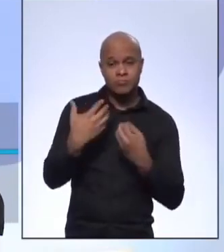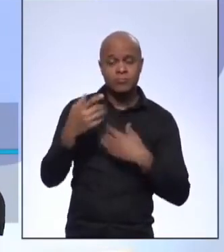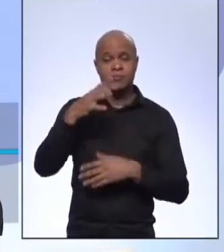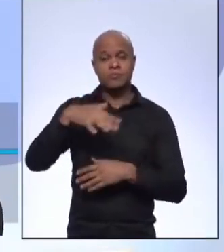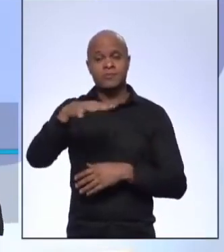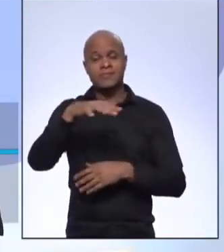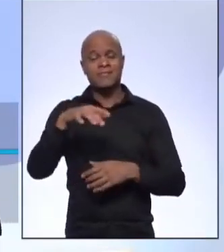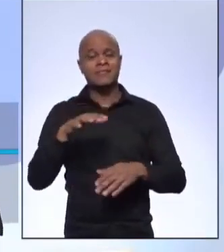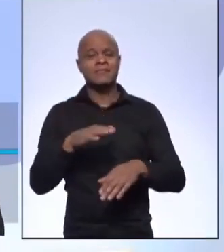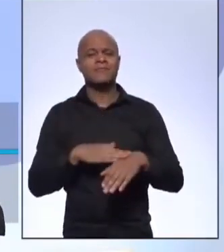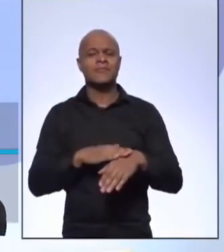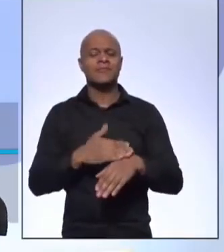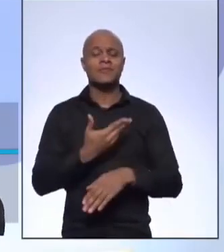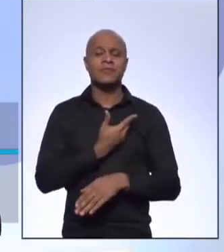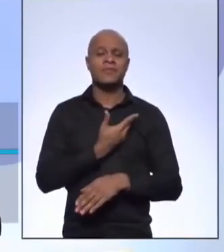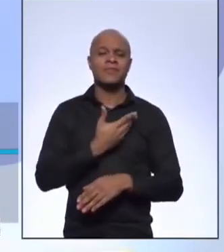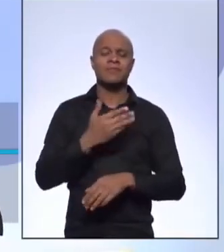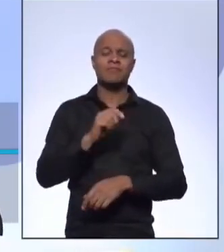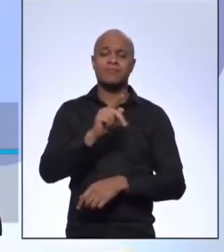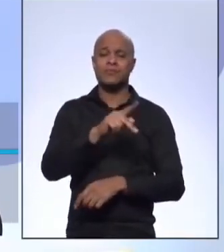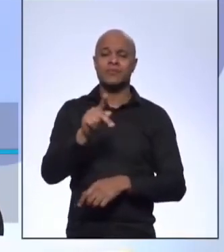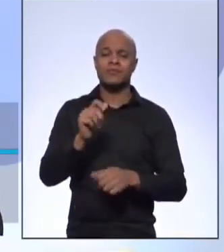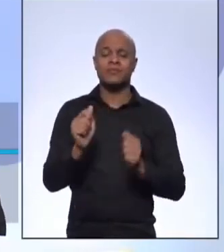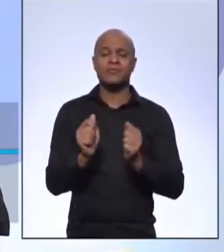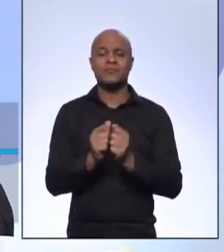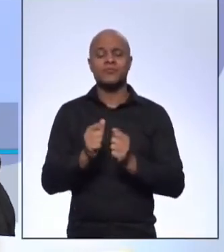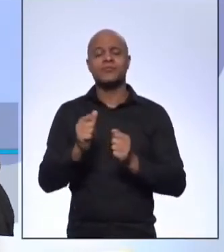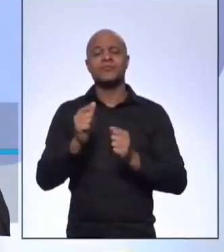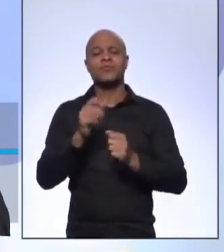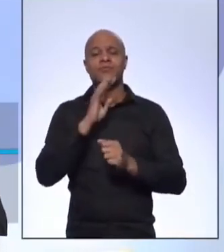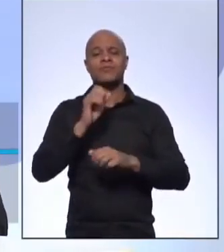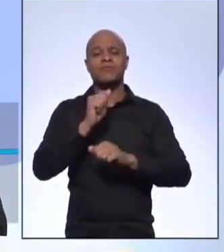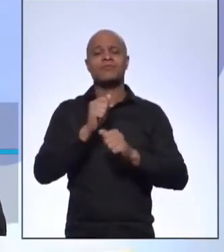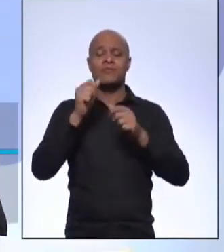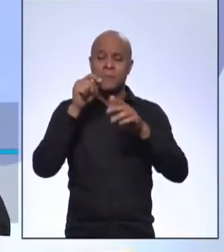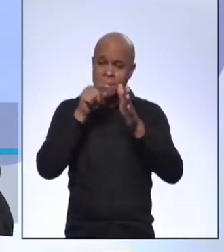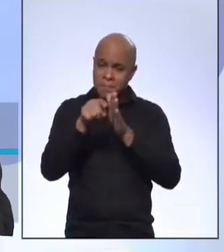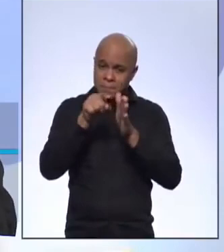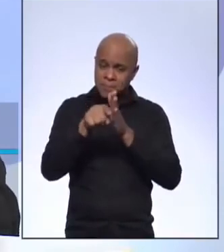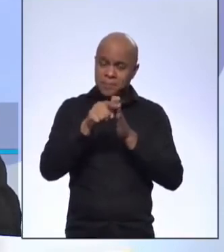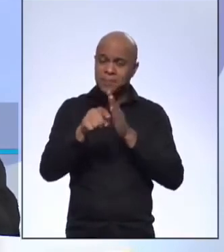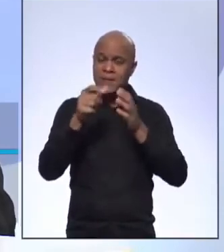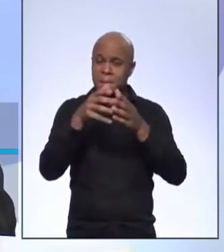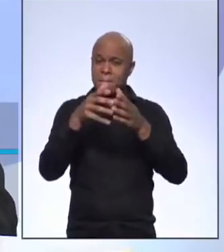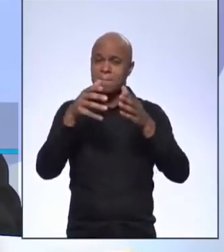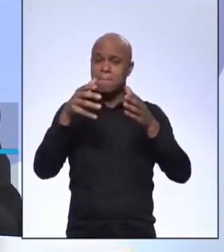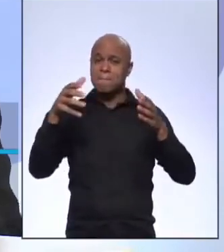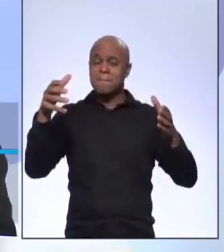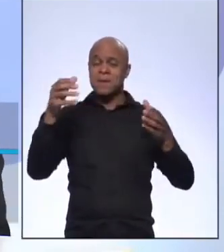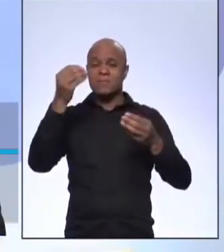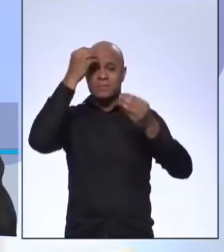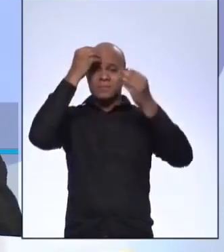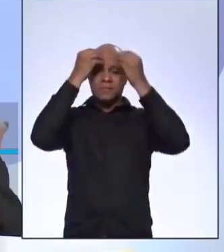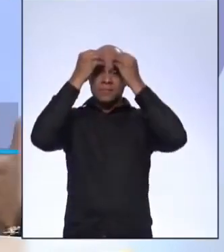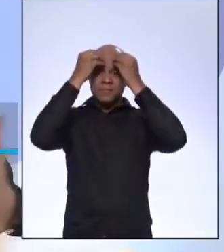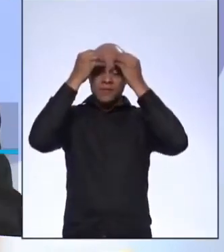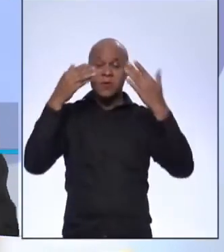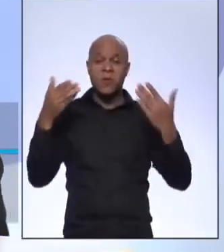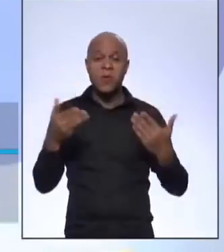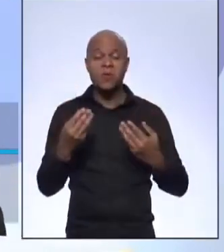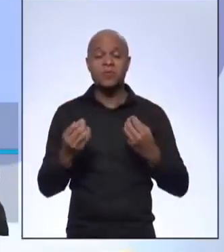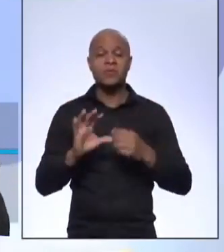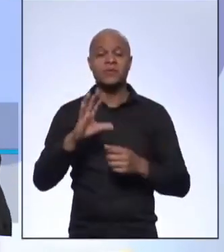né, com seus colegas, ampliar esse conhecimento, pesquisar um pouco mais. Será que hoje, né, na atualidade,